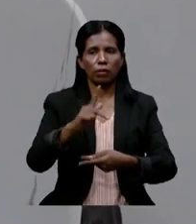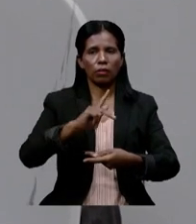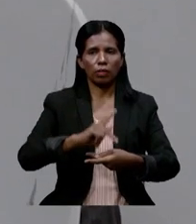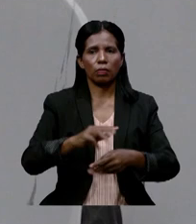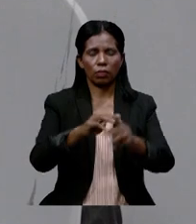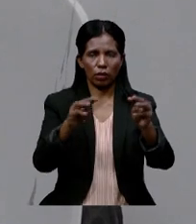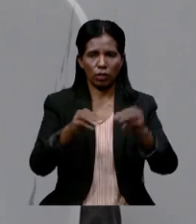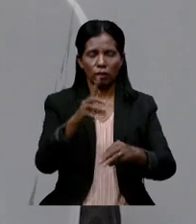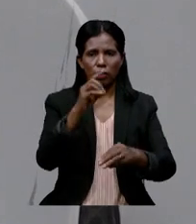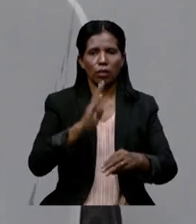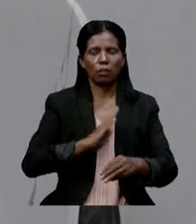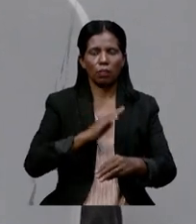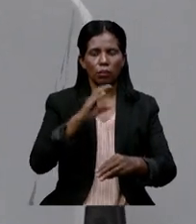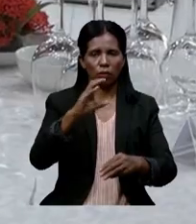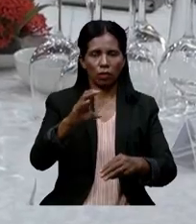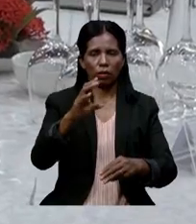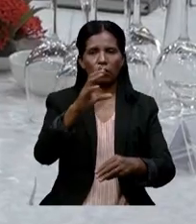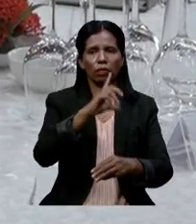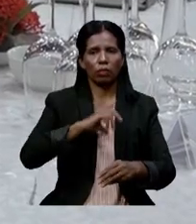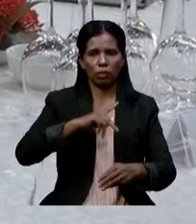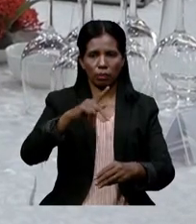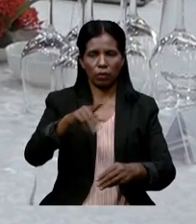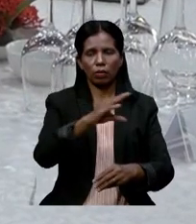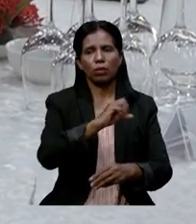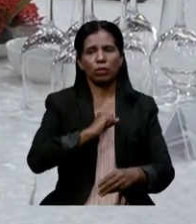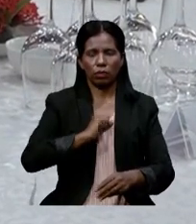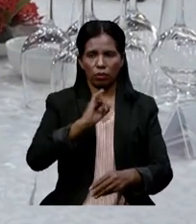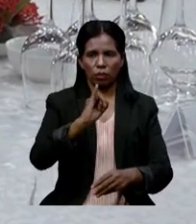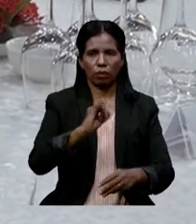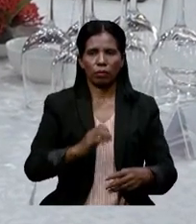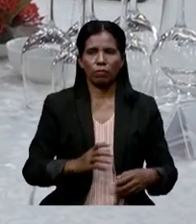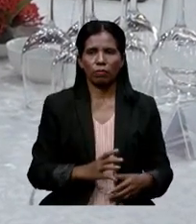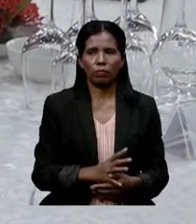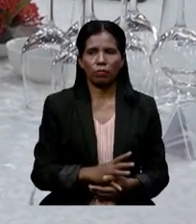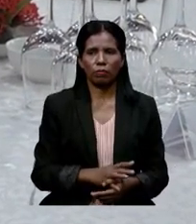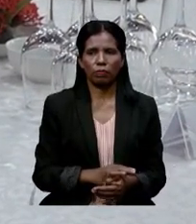de Li, Baucau, Lauteng, no Covalima. Celina Lopes, Dilma Suzeti, Gemen.